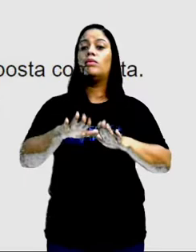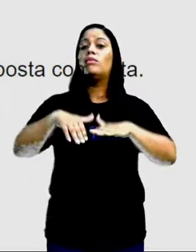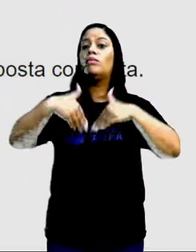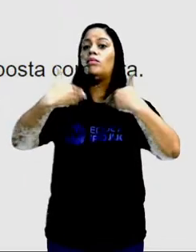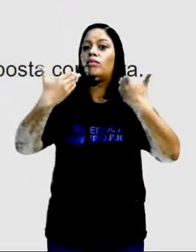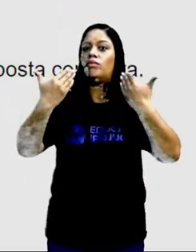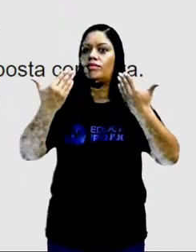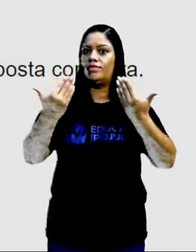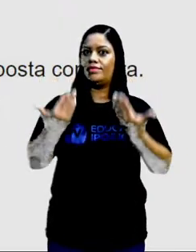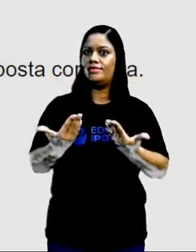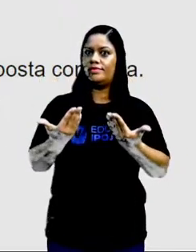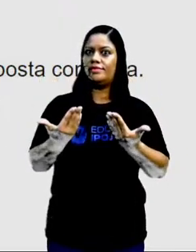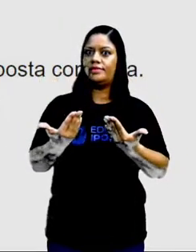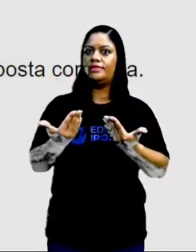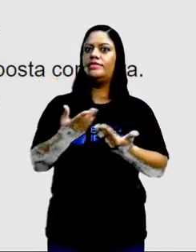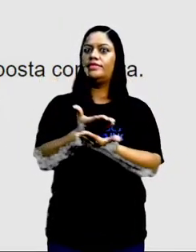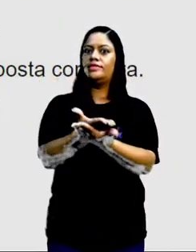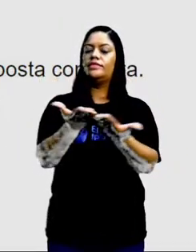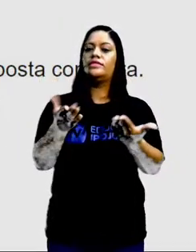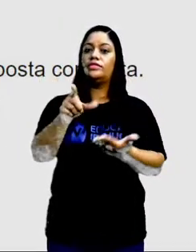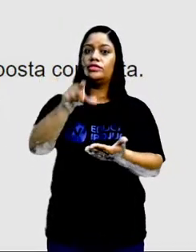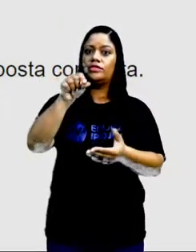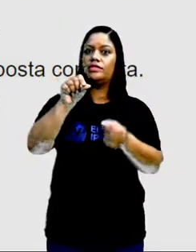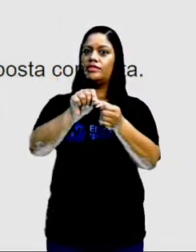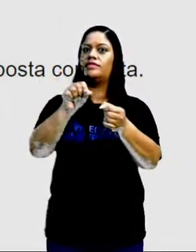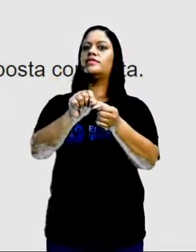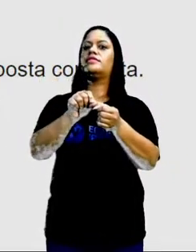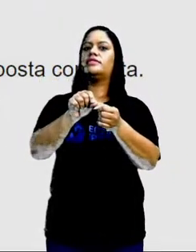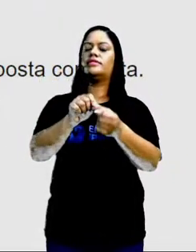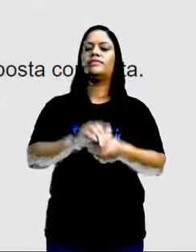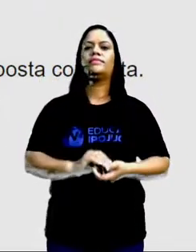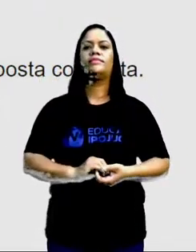será a operação que vocês irão usar.